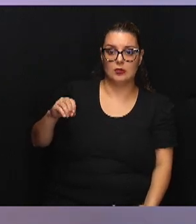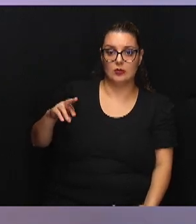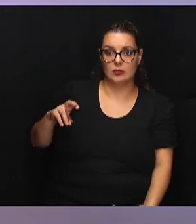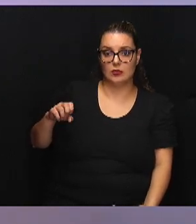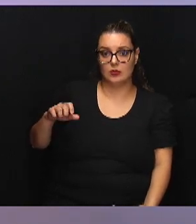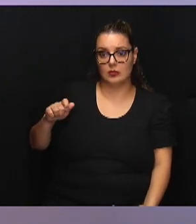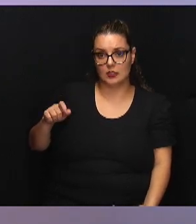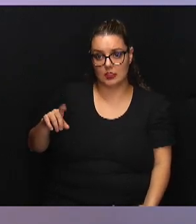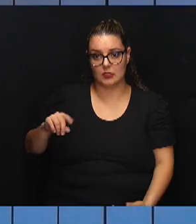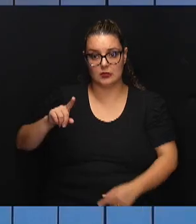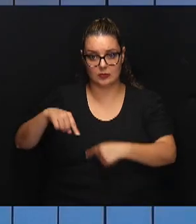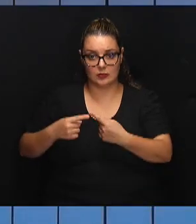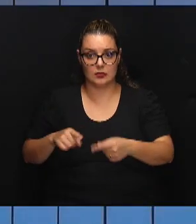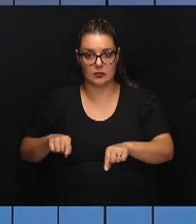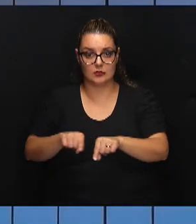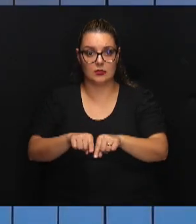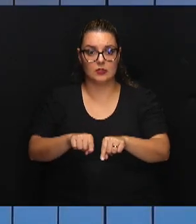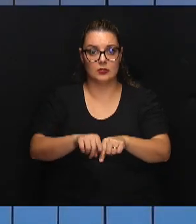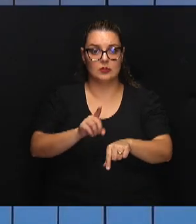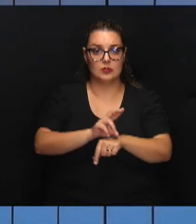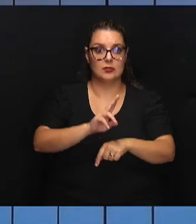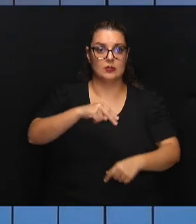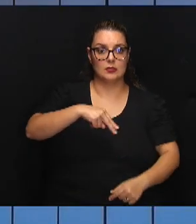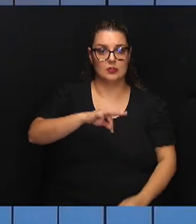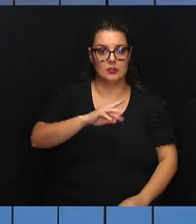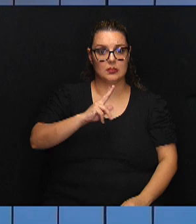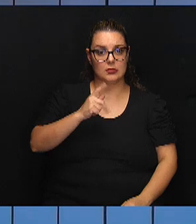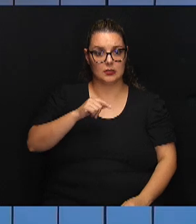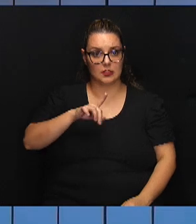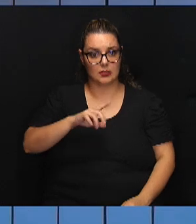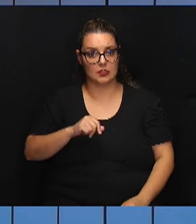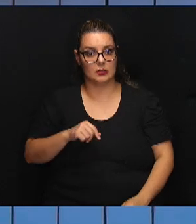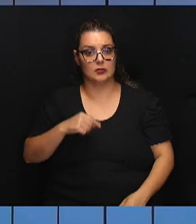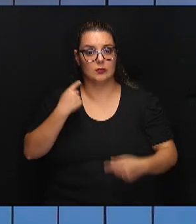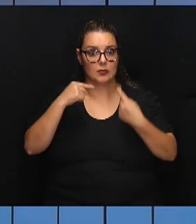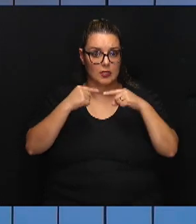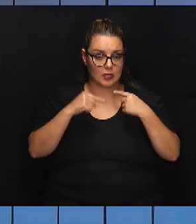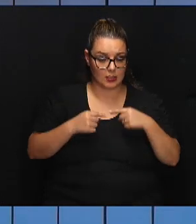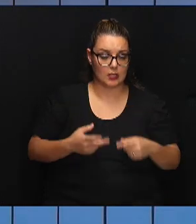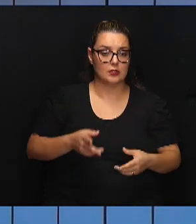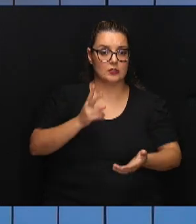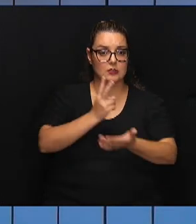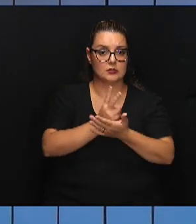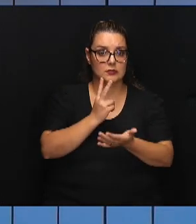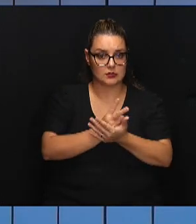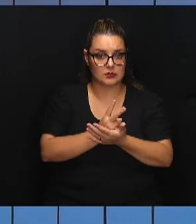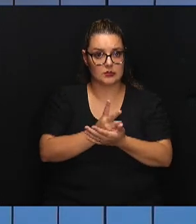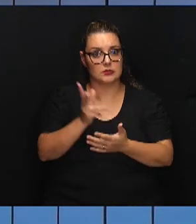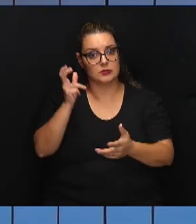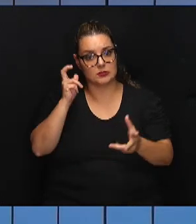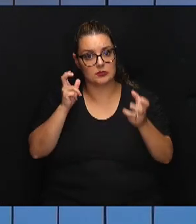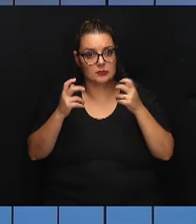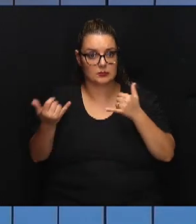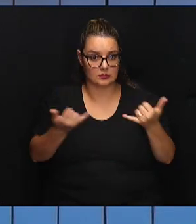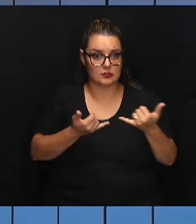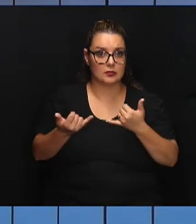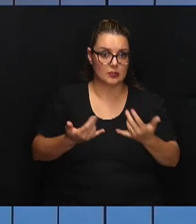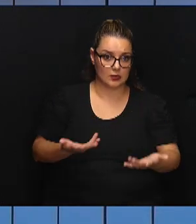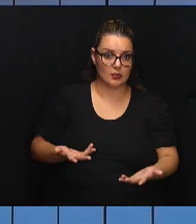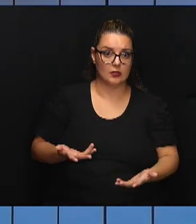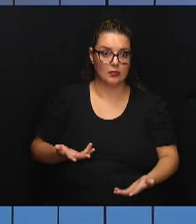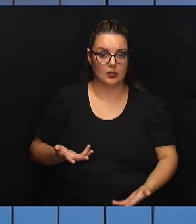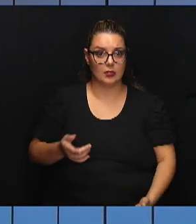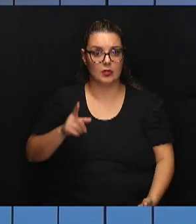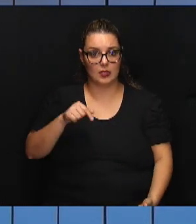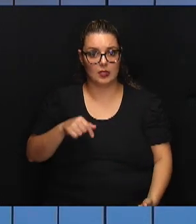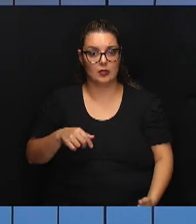audição. Doutora Natália, uma queixa bem recorrente, né, que as pessoas geralmente relatam